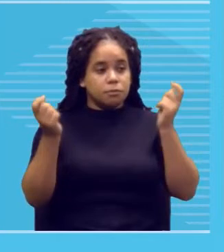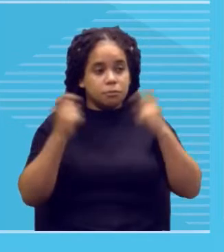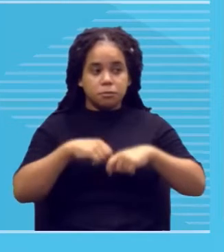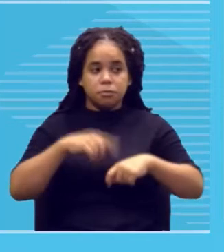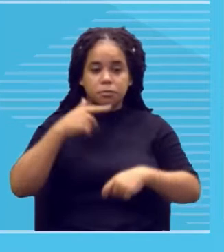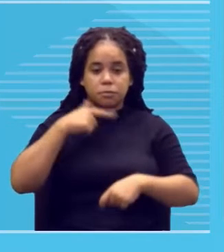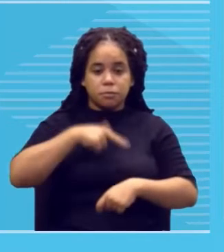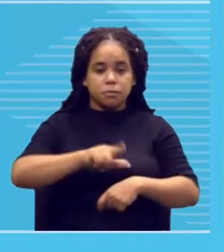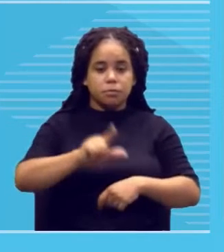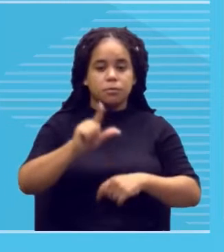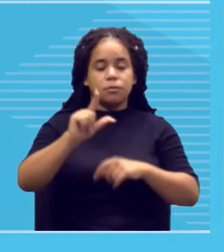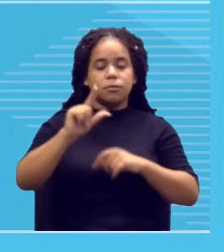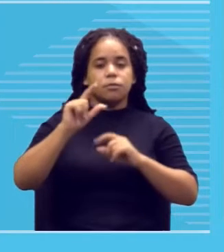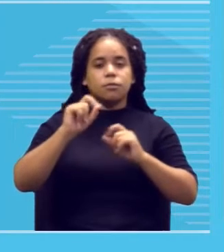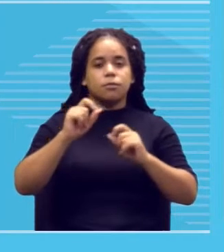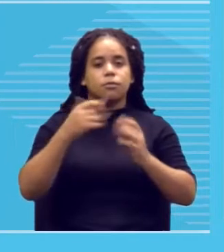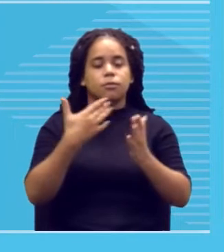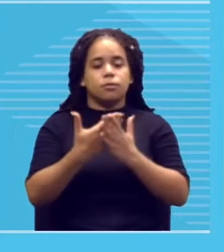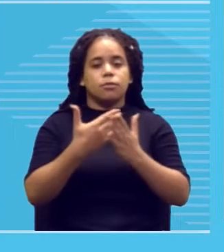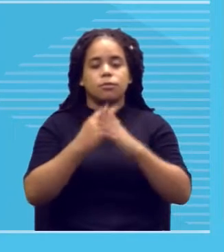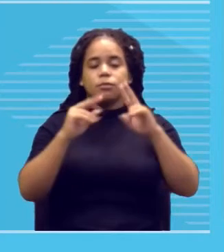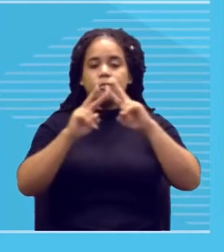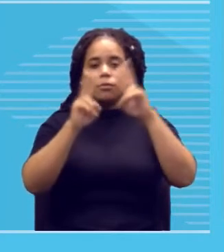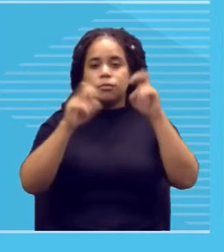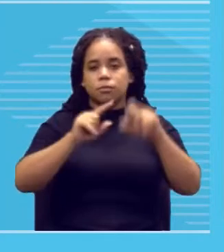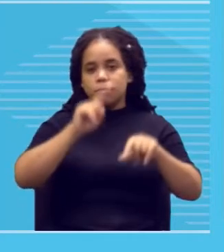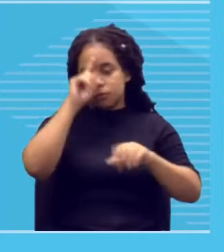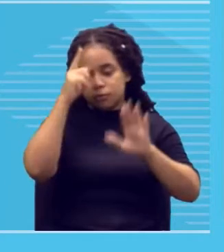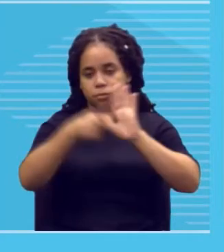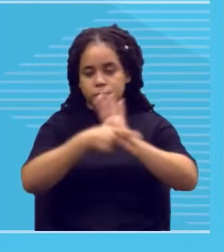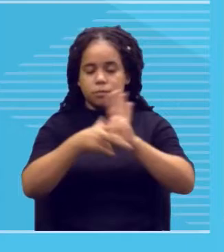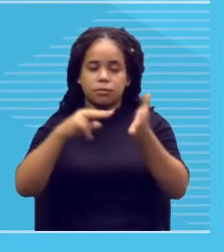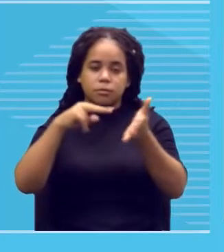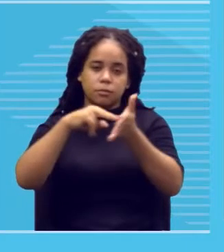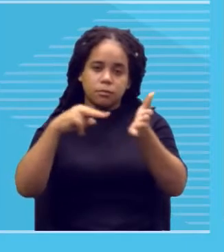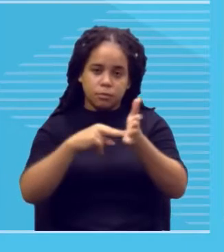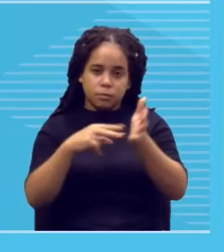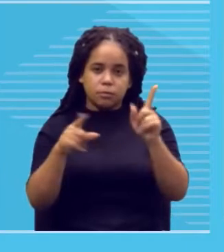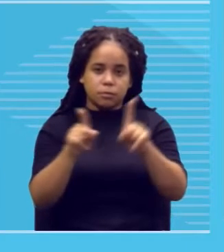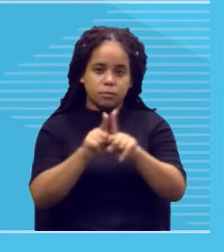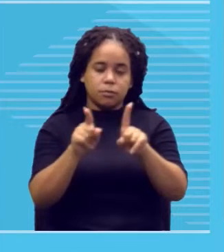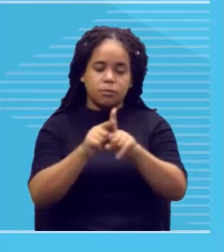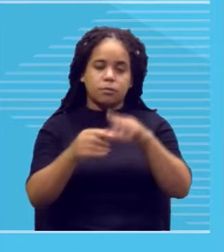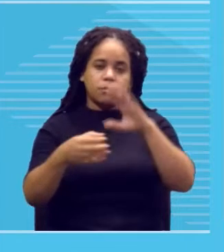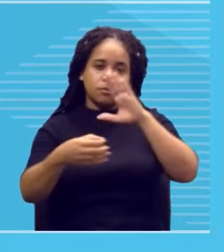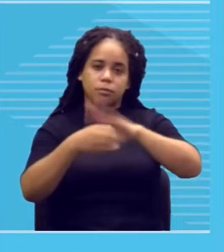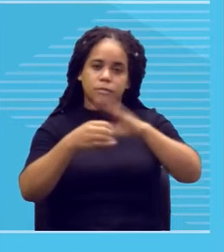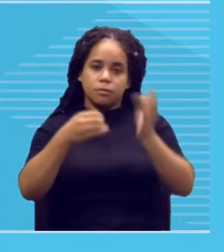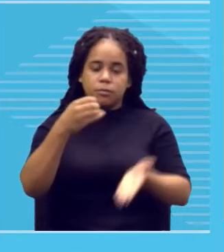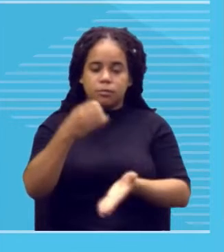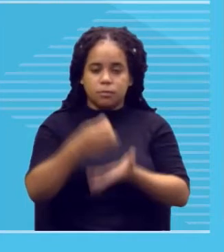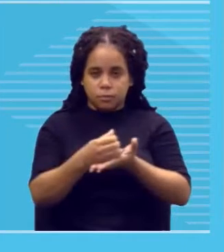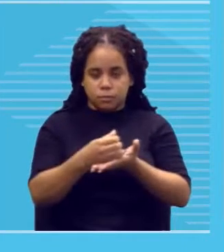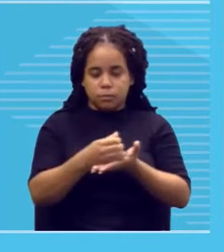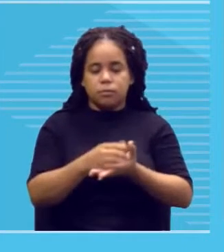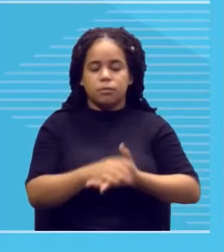começar a trabalhar com a ideia do Prisma e do cilindro